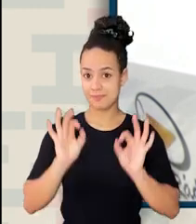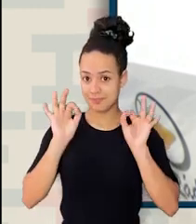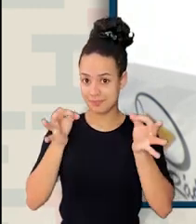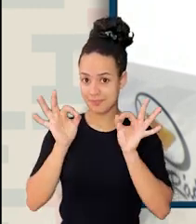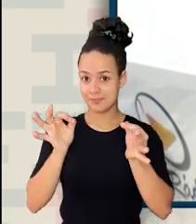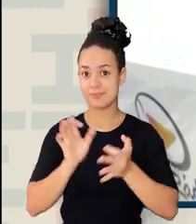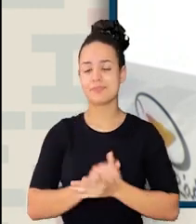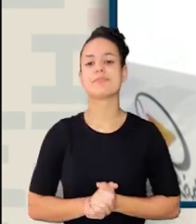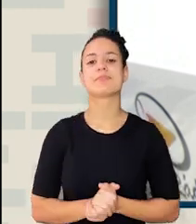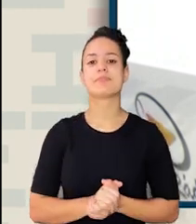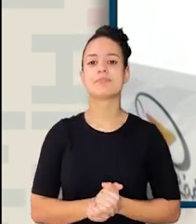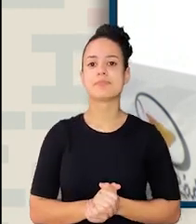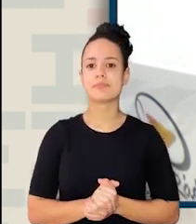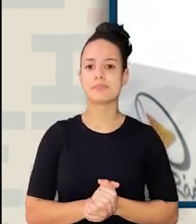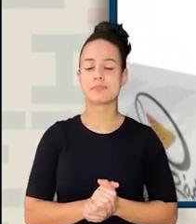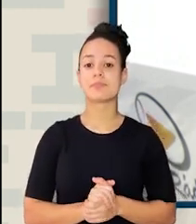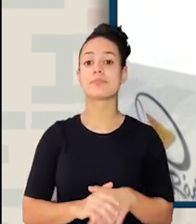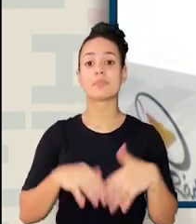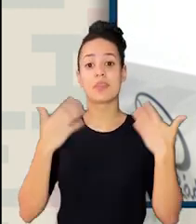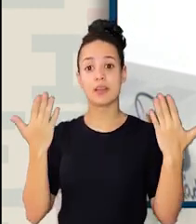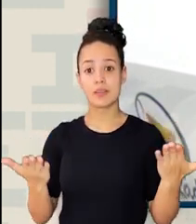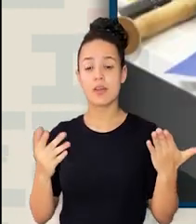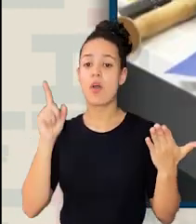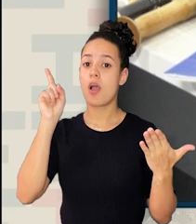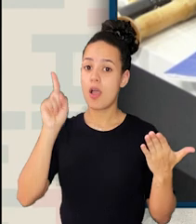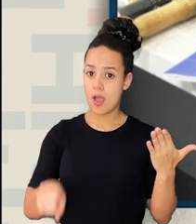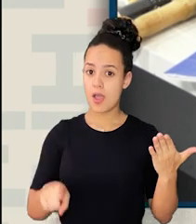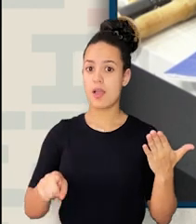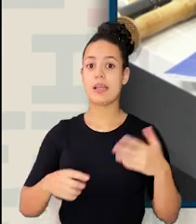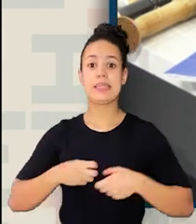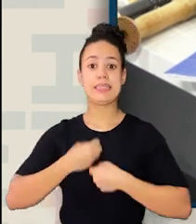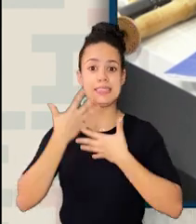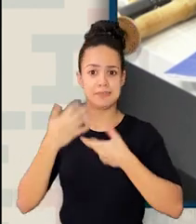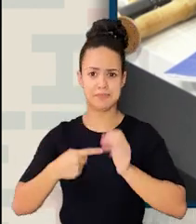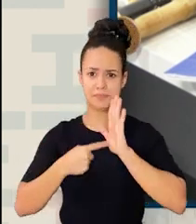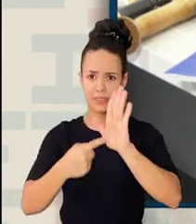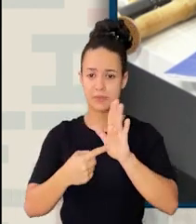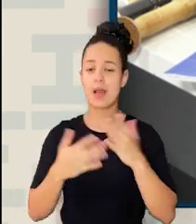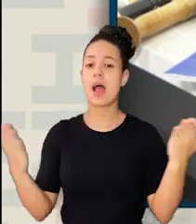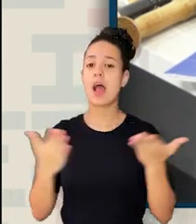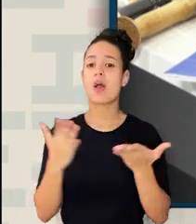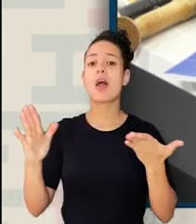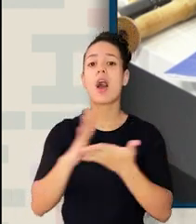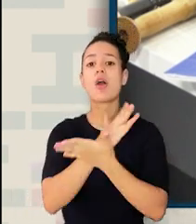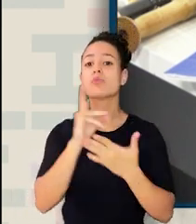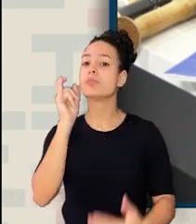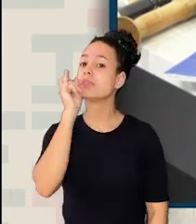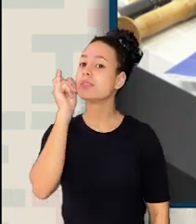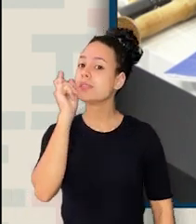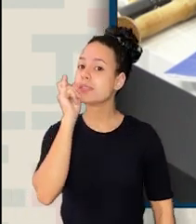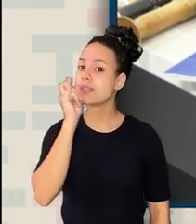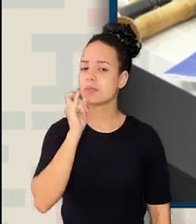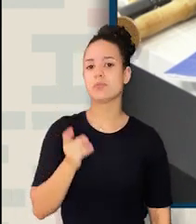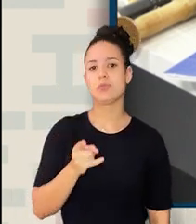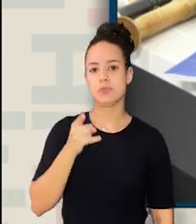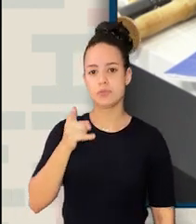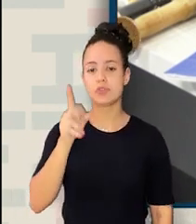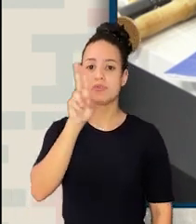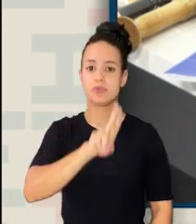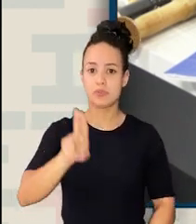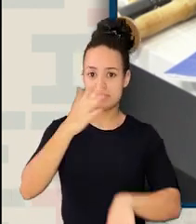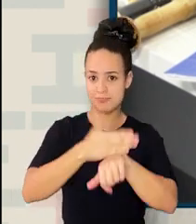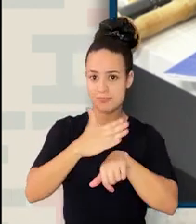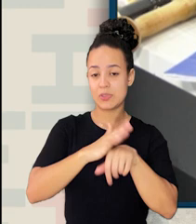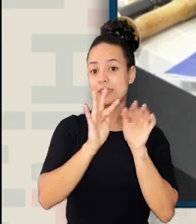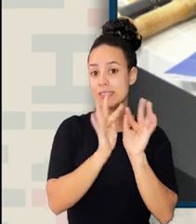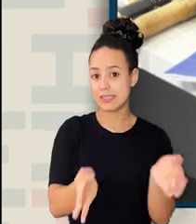Certo? Então, essas são as expressões. Agora eu vou dar alguns exemplos da articulação simples, que você começa a estudar